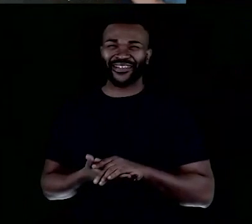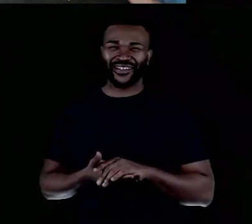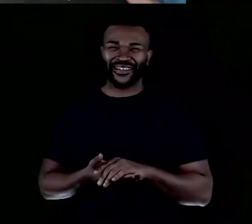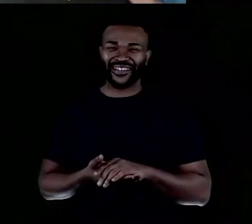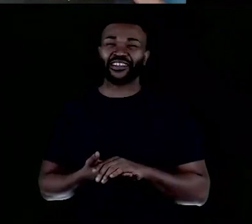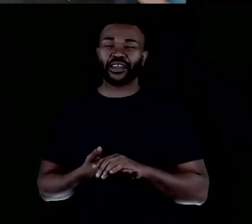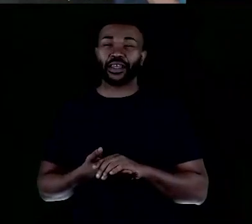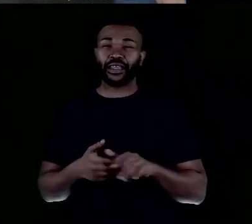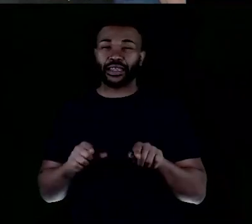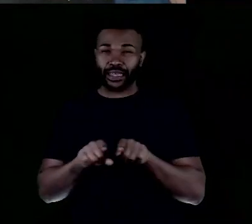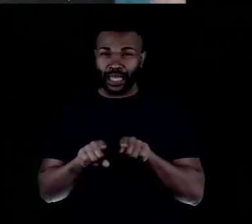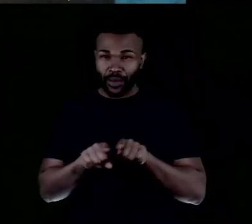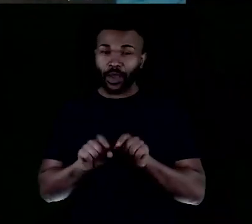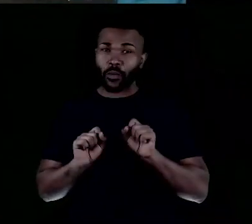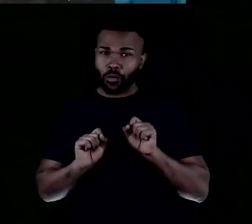mim. Quem